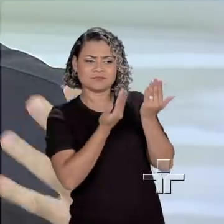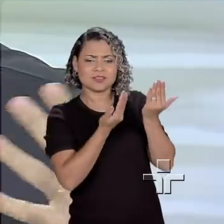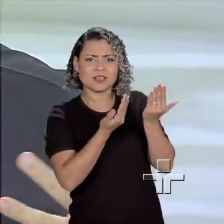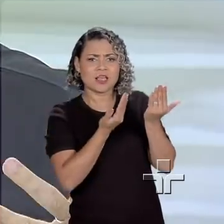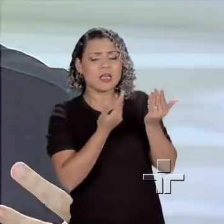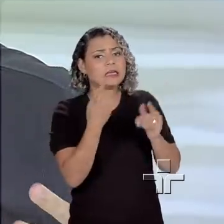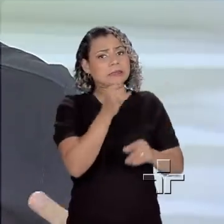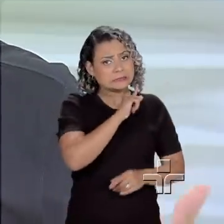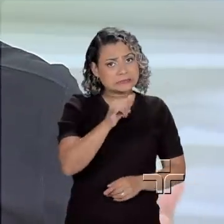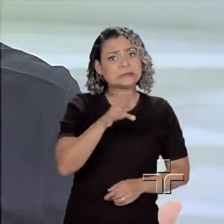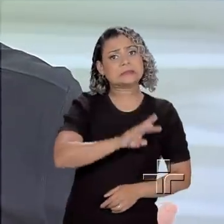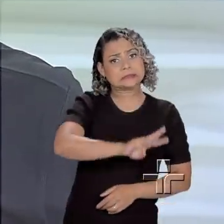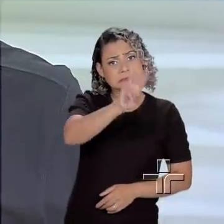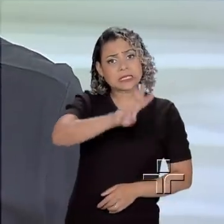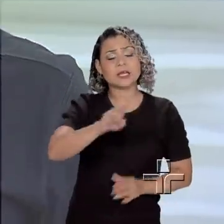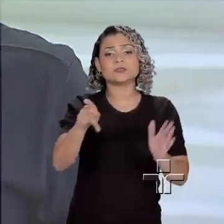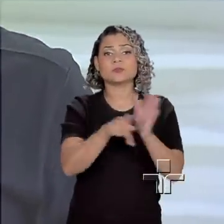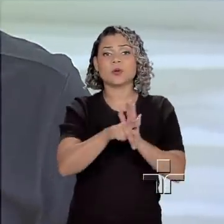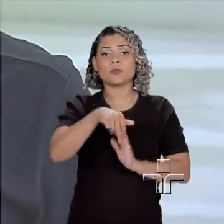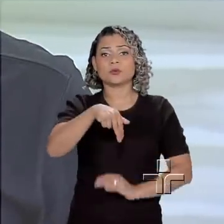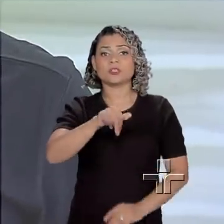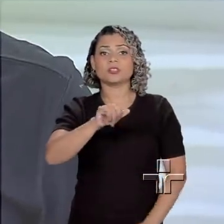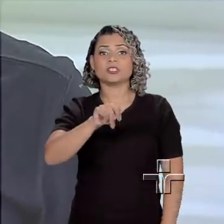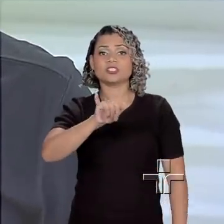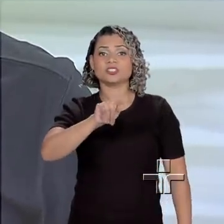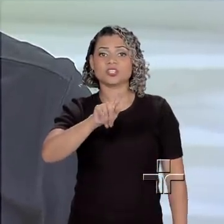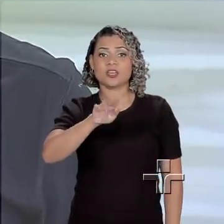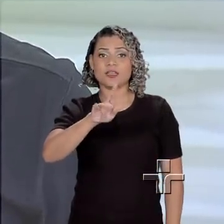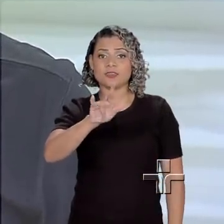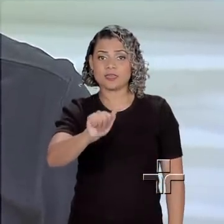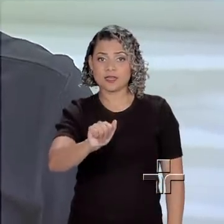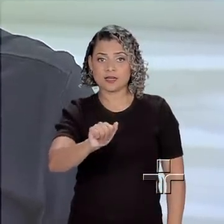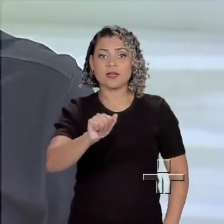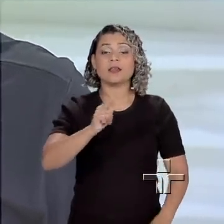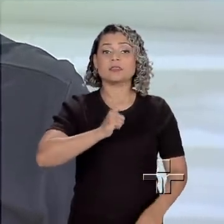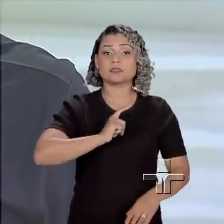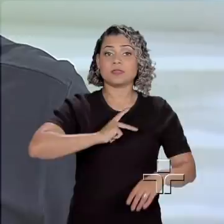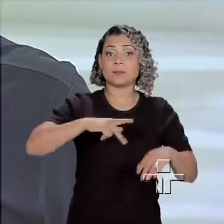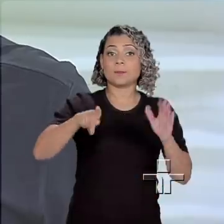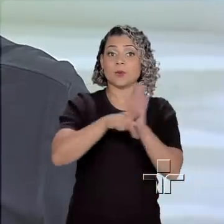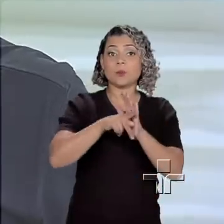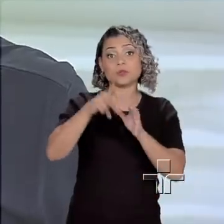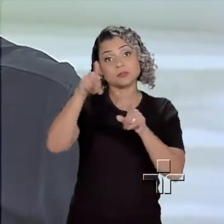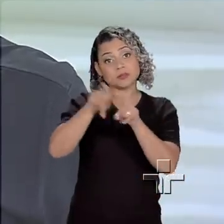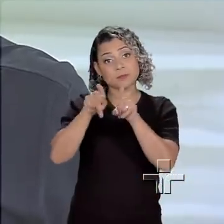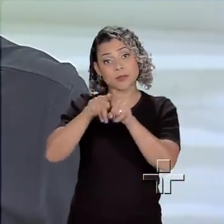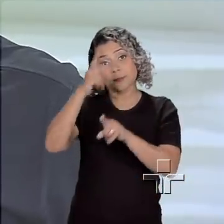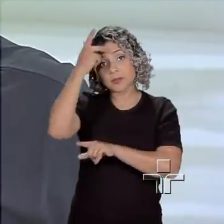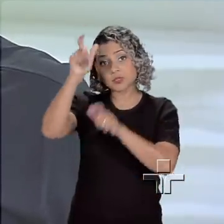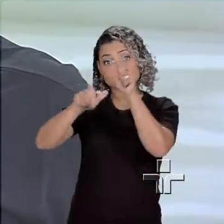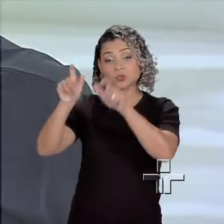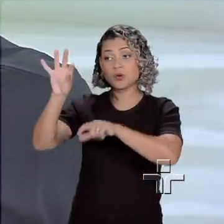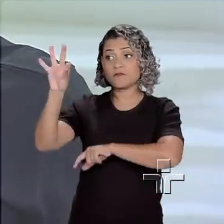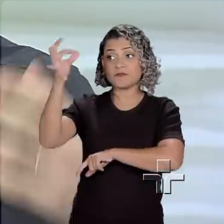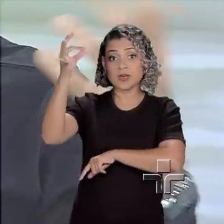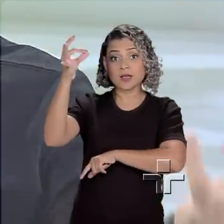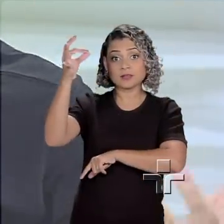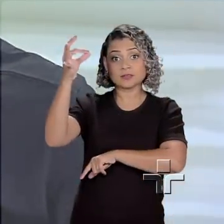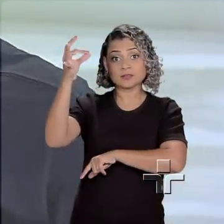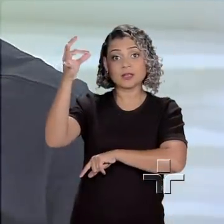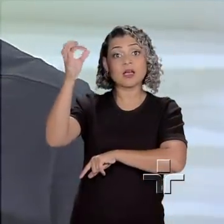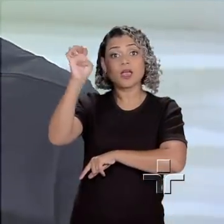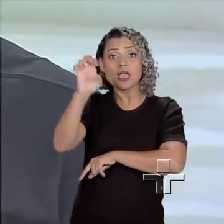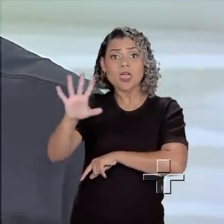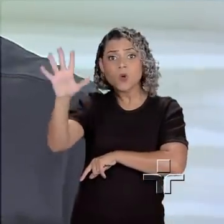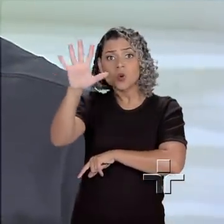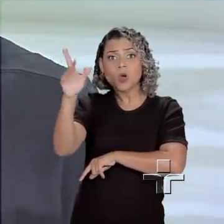eu botar esse site na Nigéria e eu tiver um bocado de dados de pessoas que estão na França, como é que, em última análise, a Europa